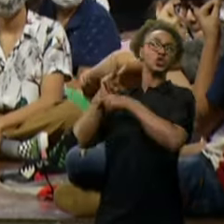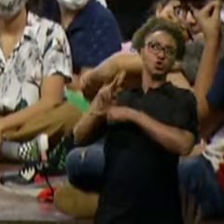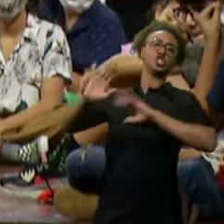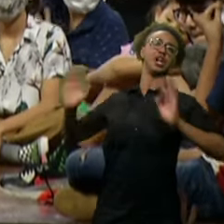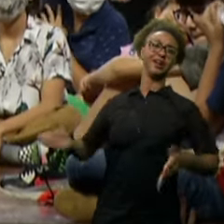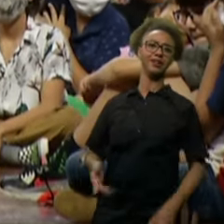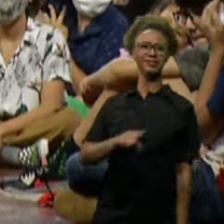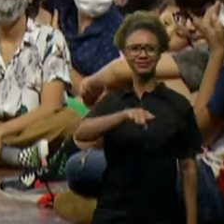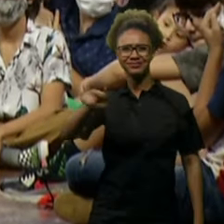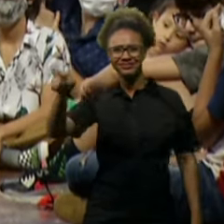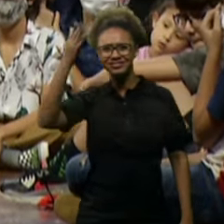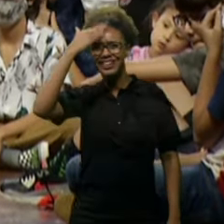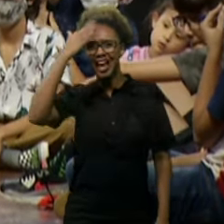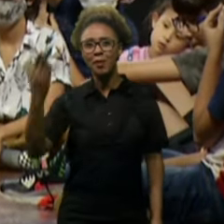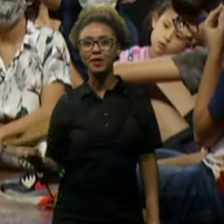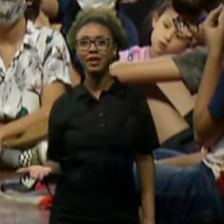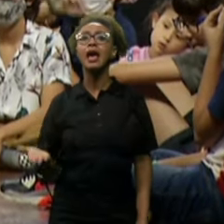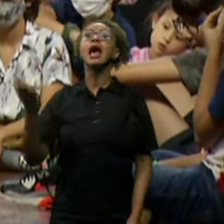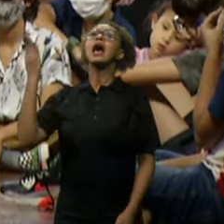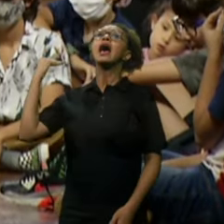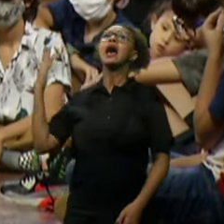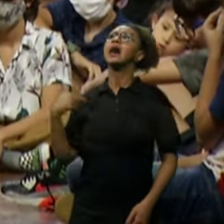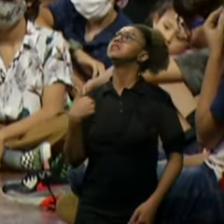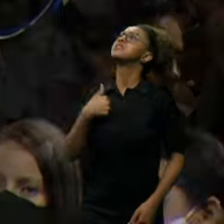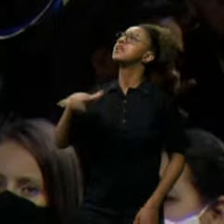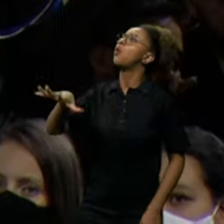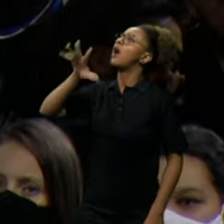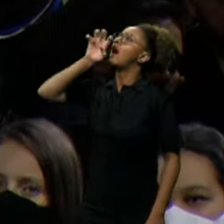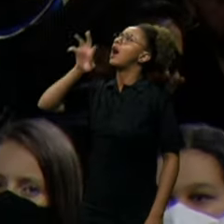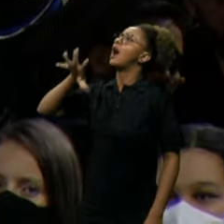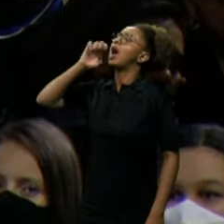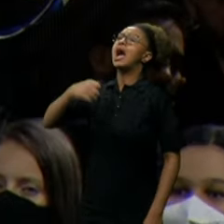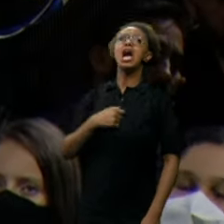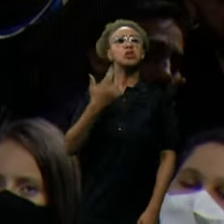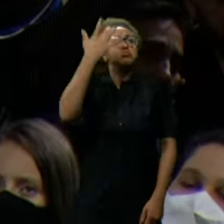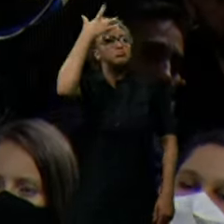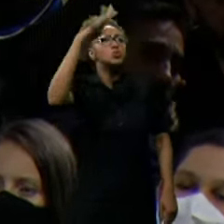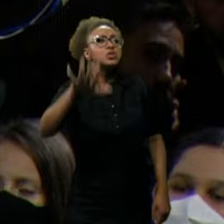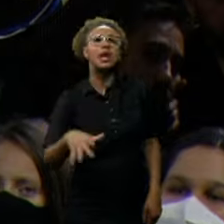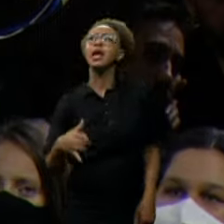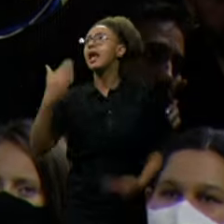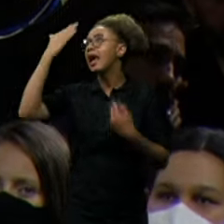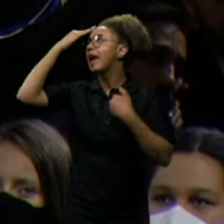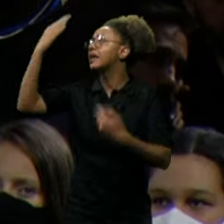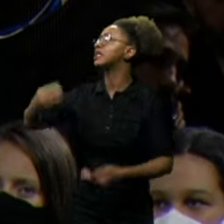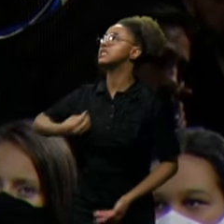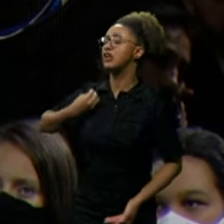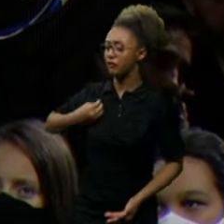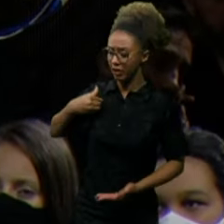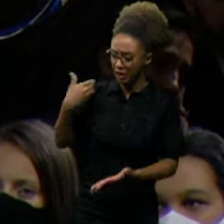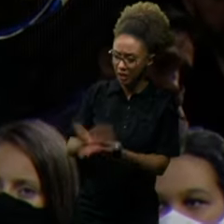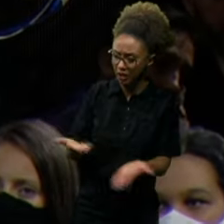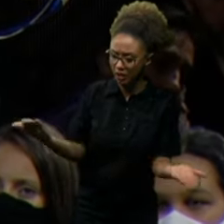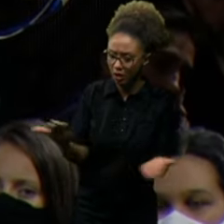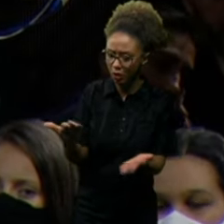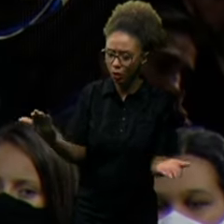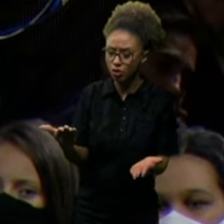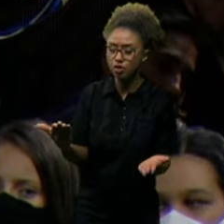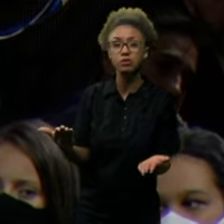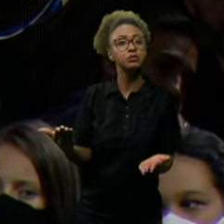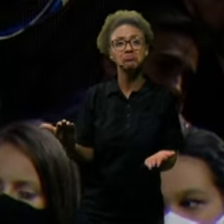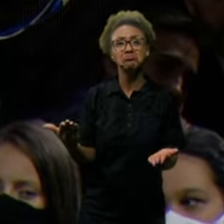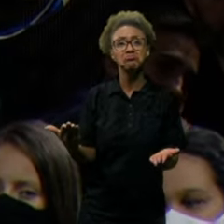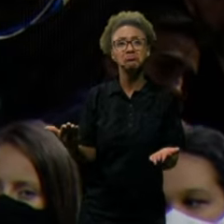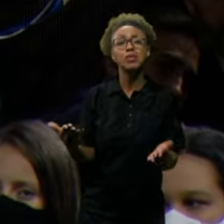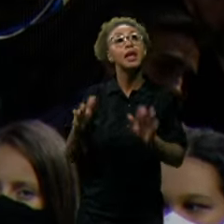consegue fazer isso você ainda não sabia da onde vem o oxigênio nem dobrar uma chuva ele para agradecer o dom da vida mas o dom da vida e o dono